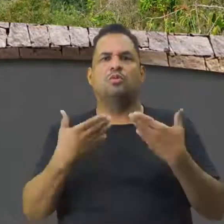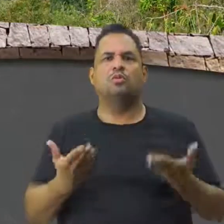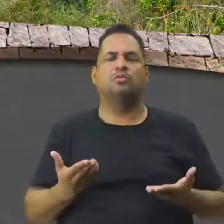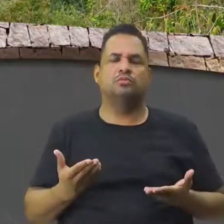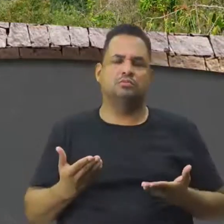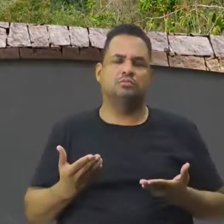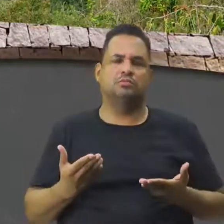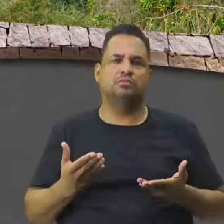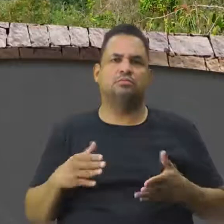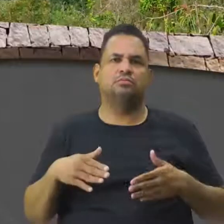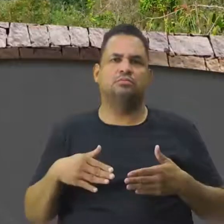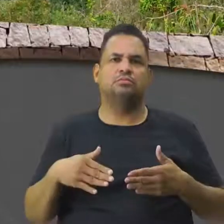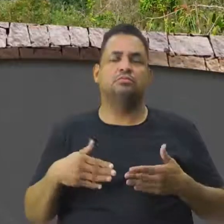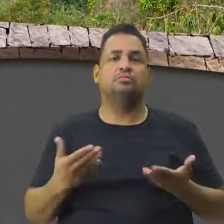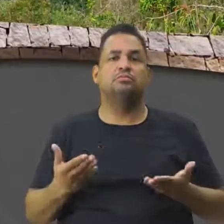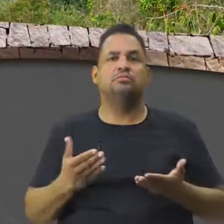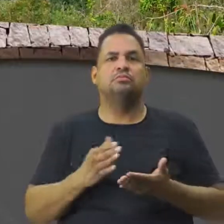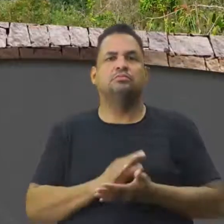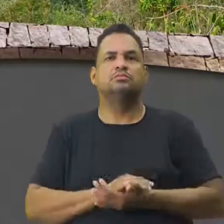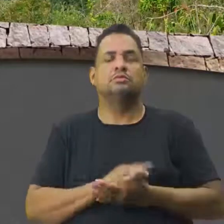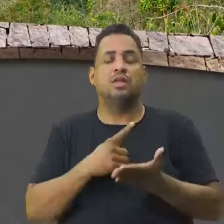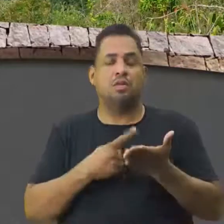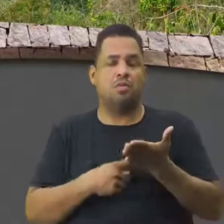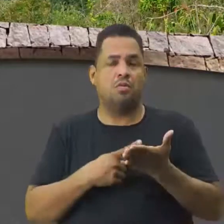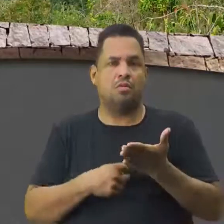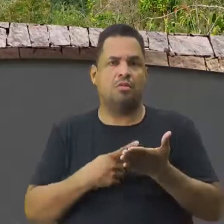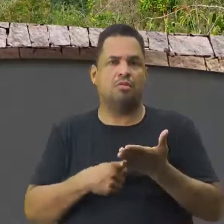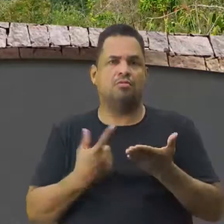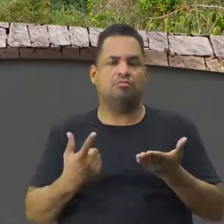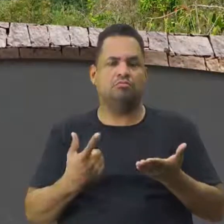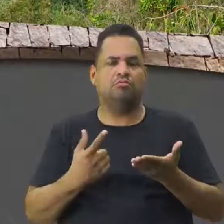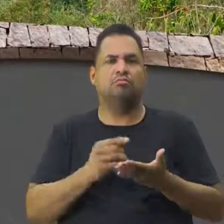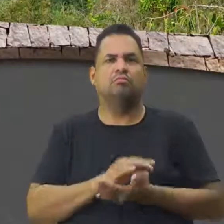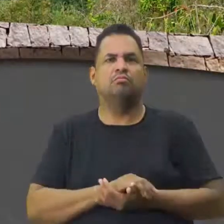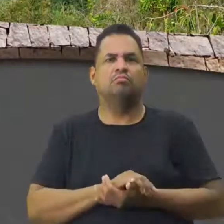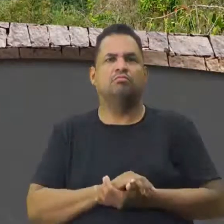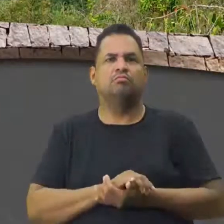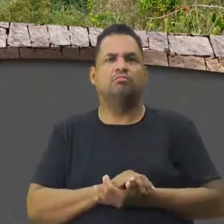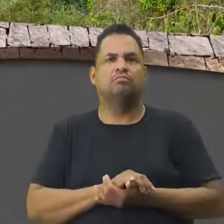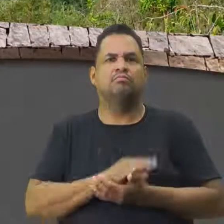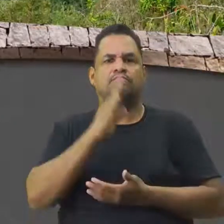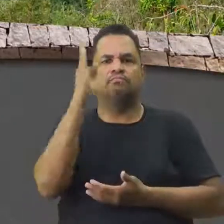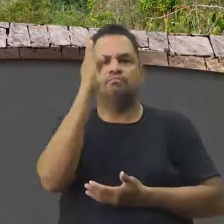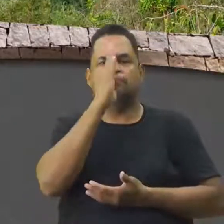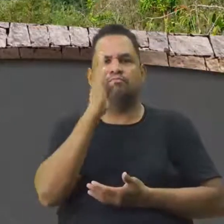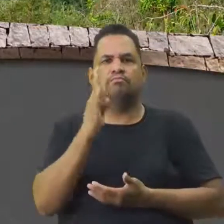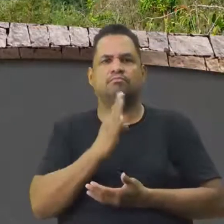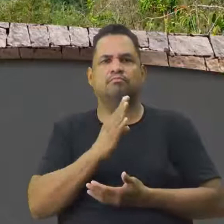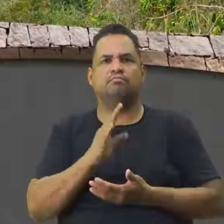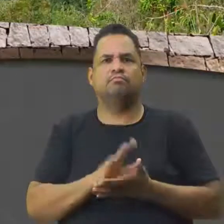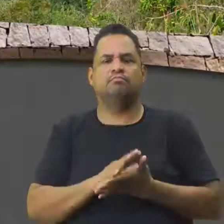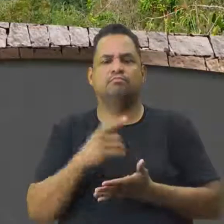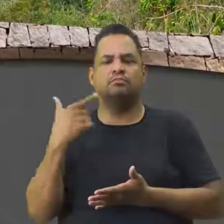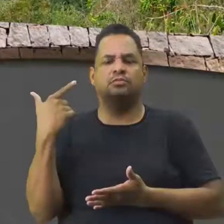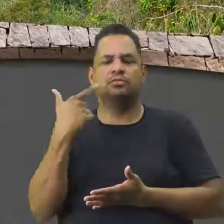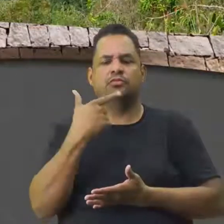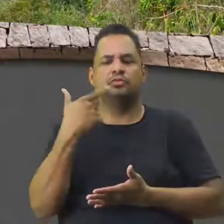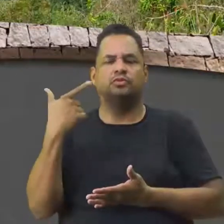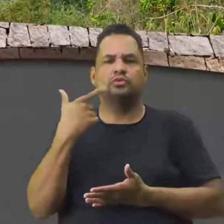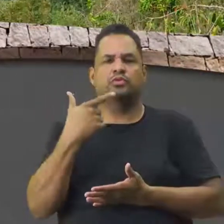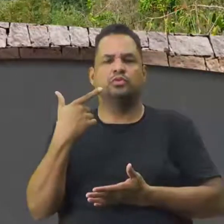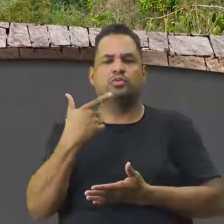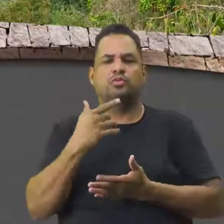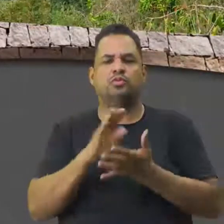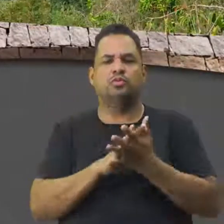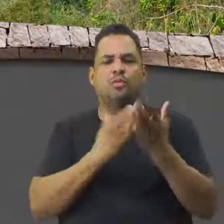no qual esse Tratado de Washington leva o Brasil ao segundo ciclo da borracha.